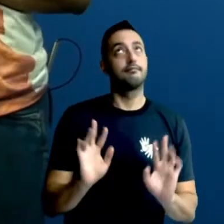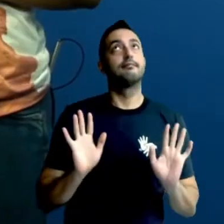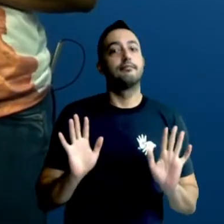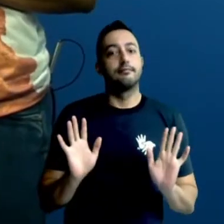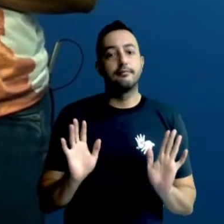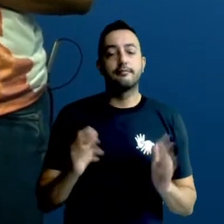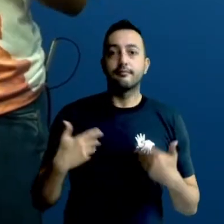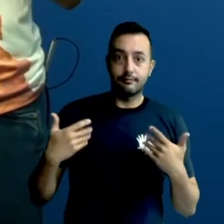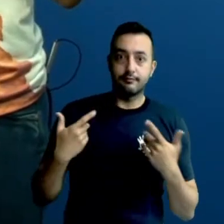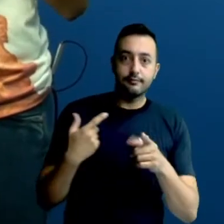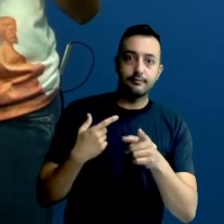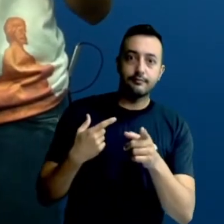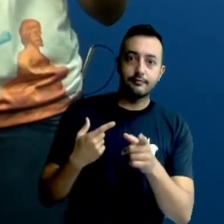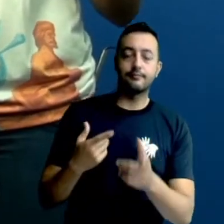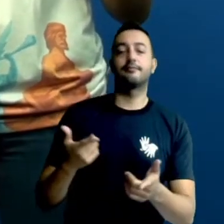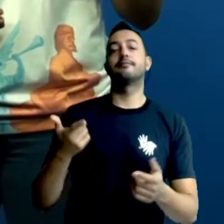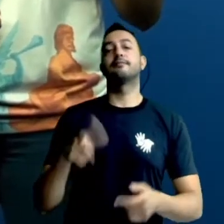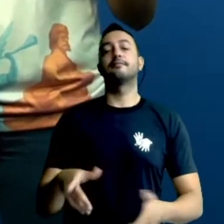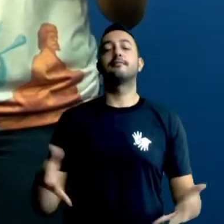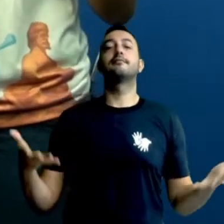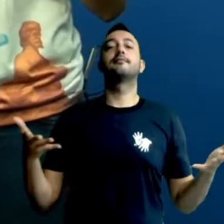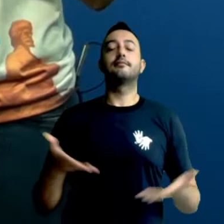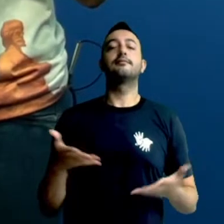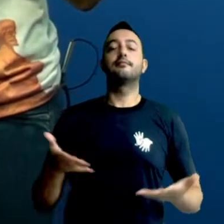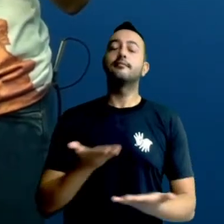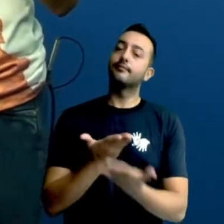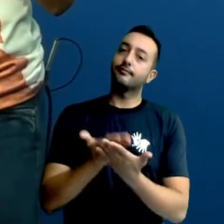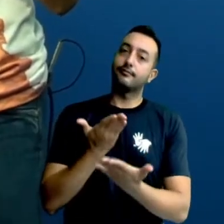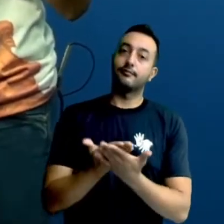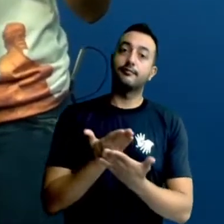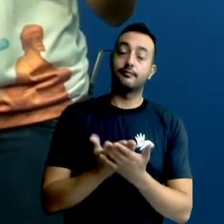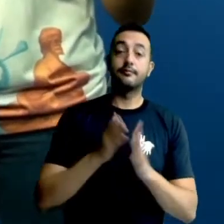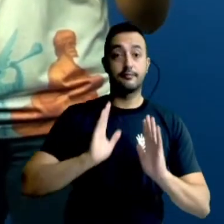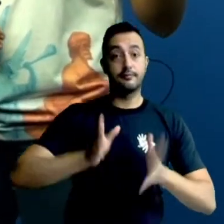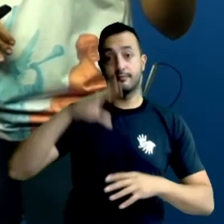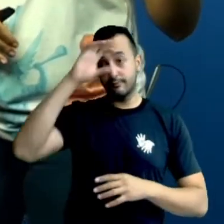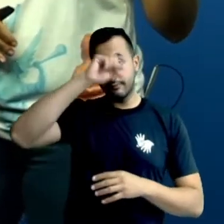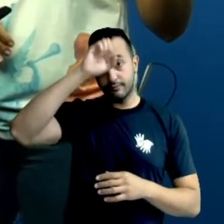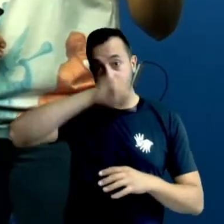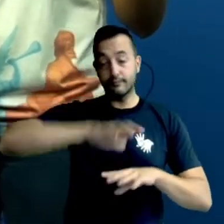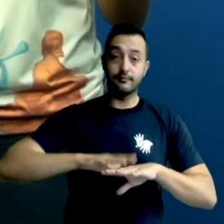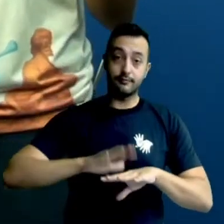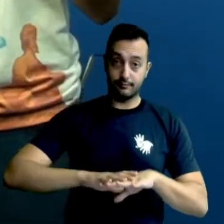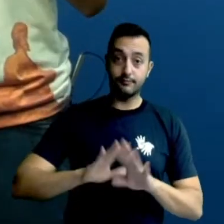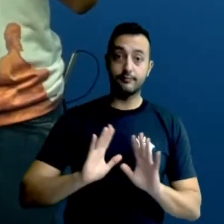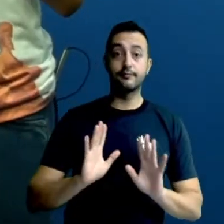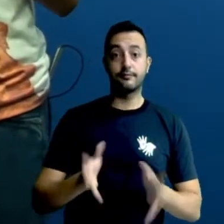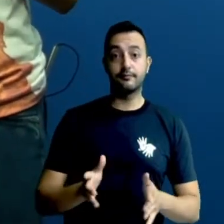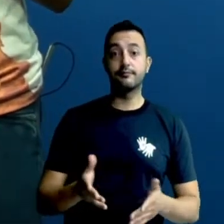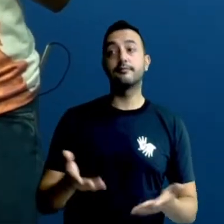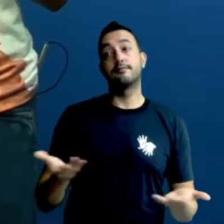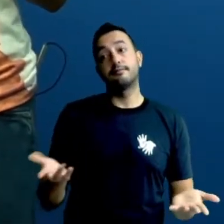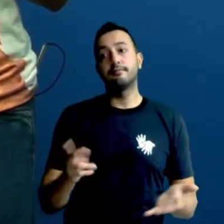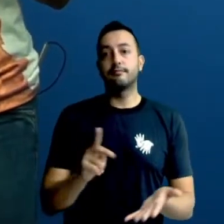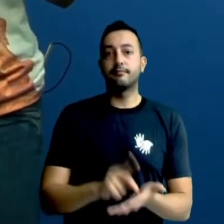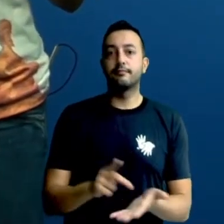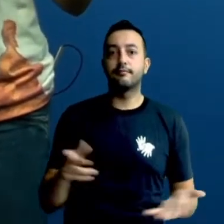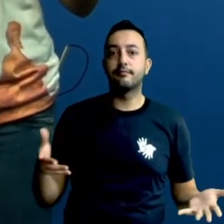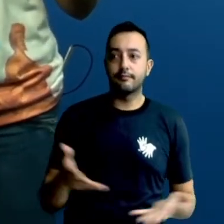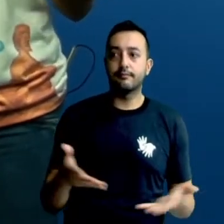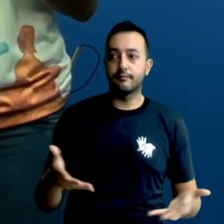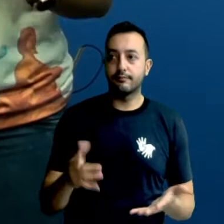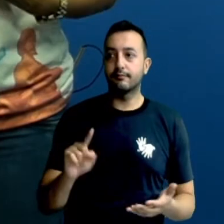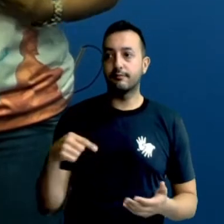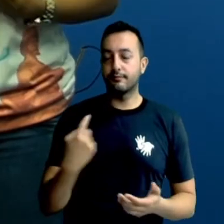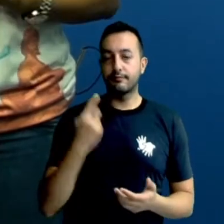aí, animados? Vamos para mais um momento agora de estudo. A gente aprender um pouquinho mais de matemática. Na realidade, hoje nós